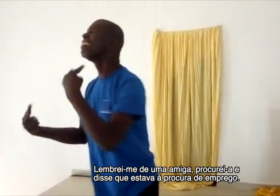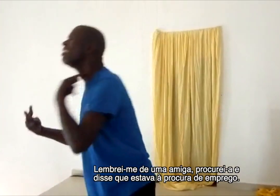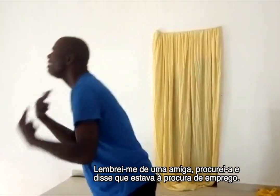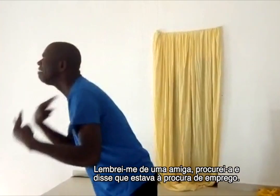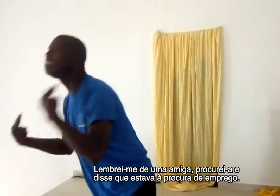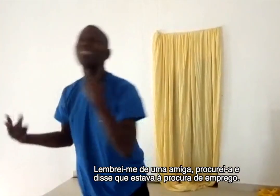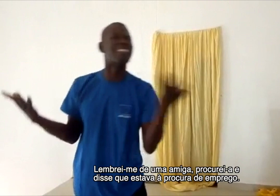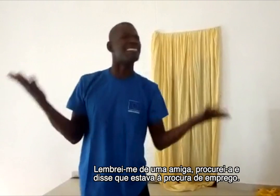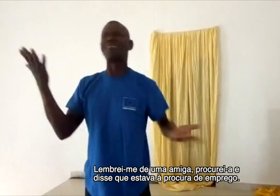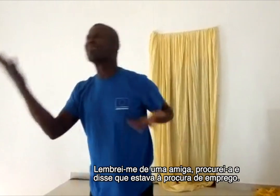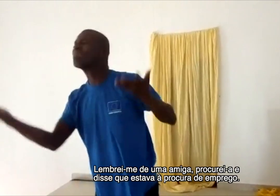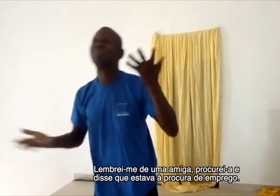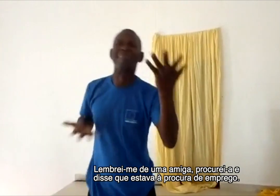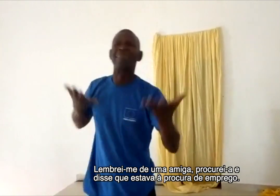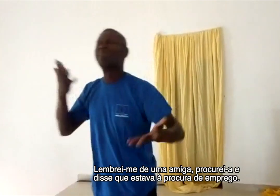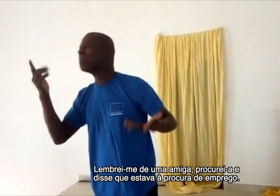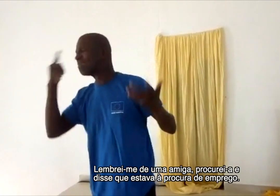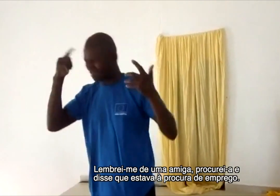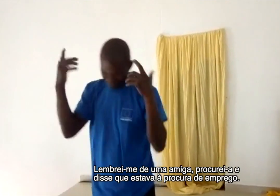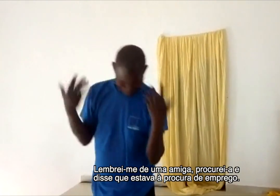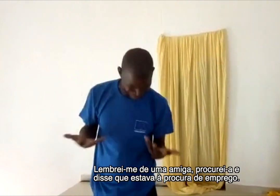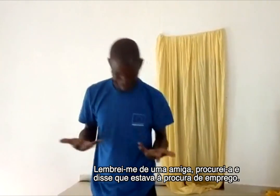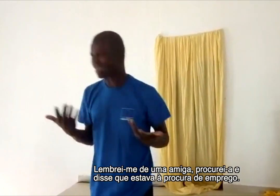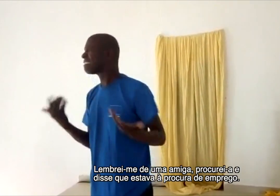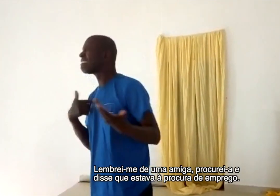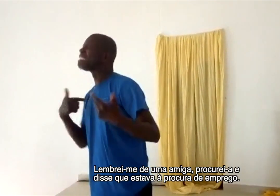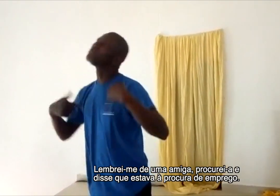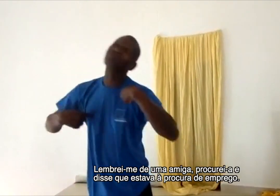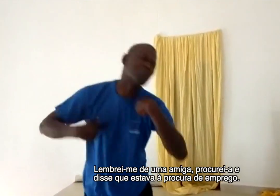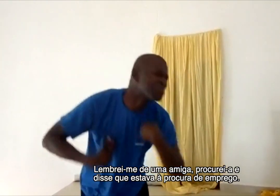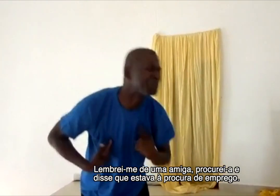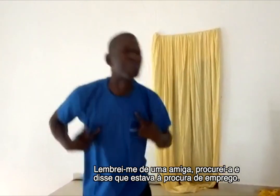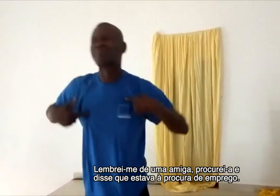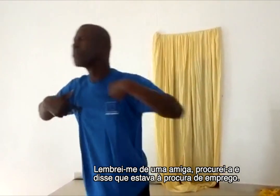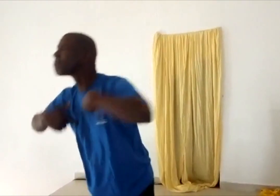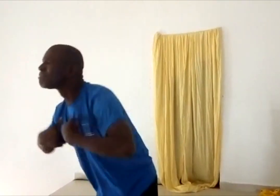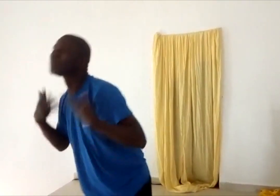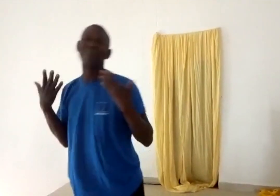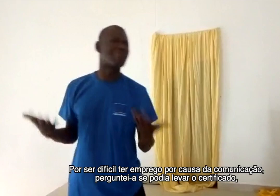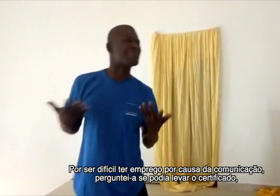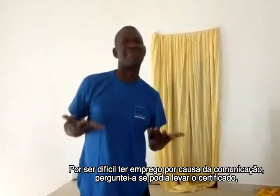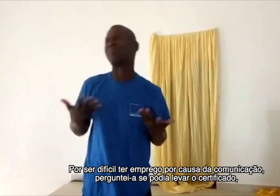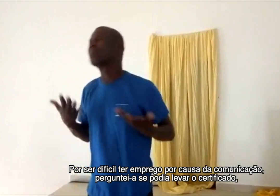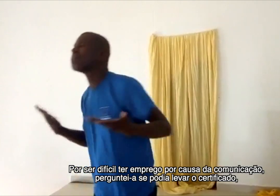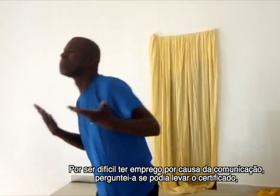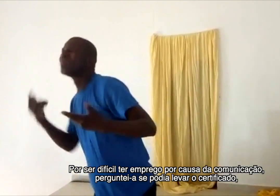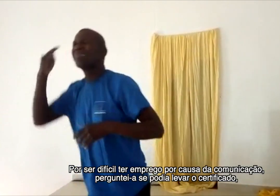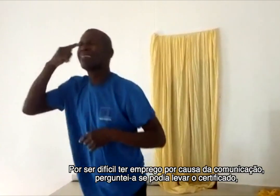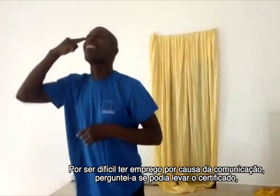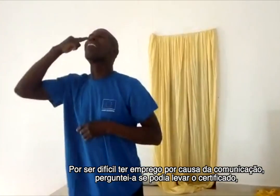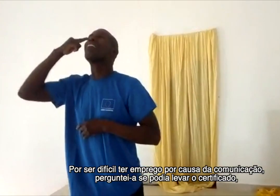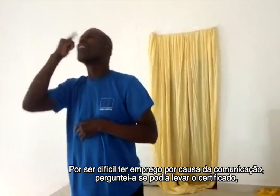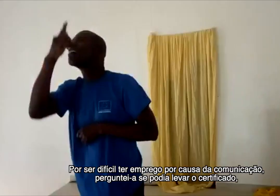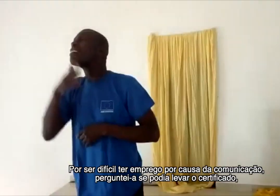que fui encontrá-la. Falei que estava à procura de um emprego. Por ser